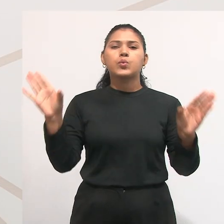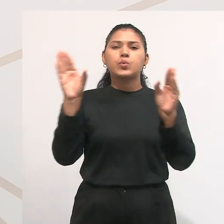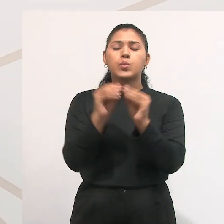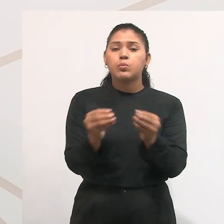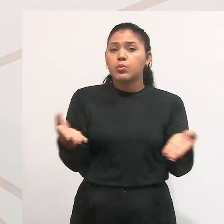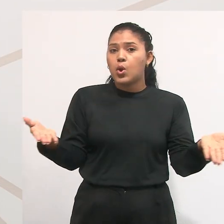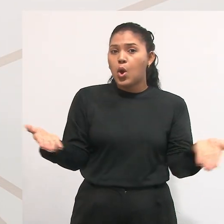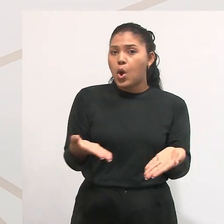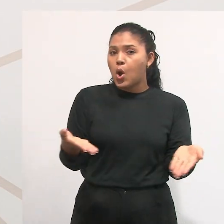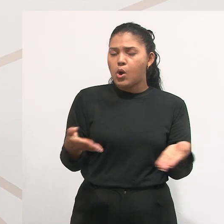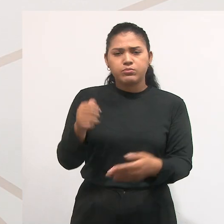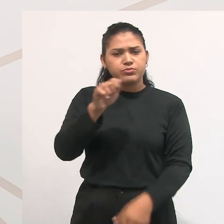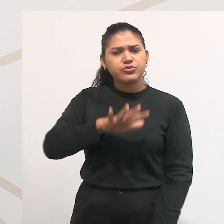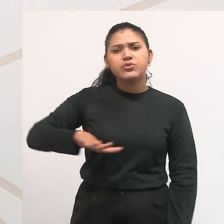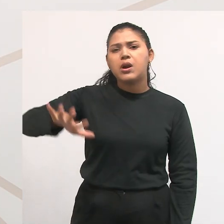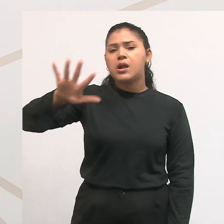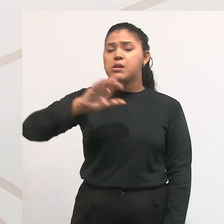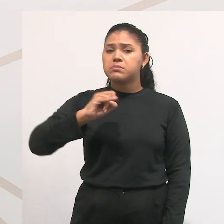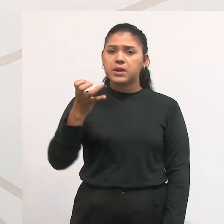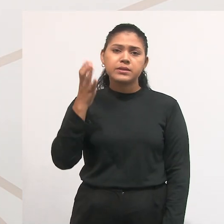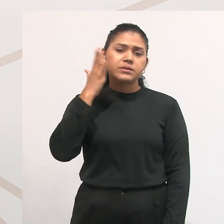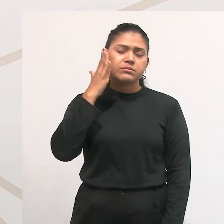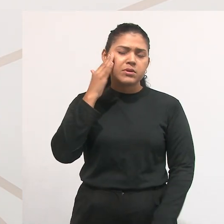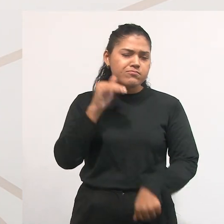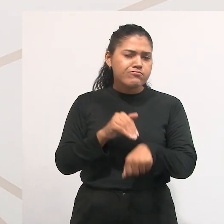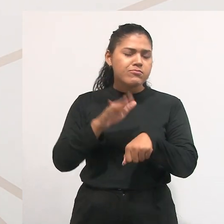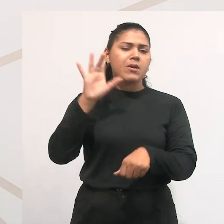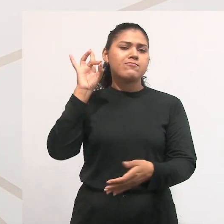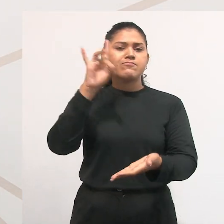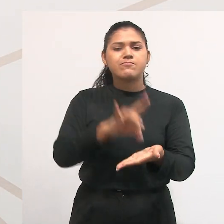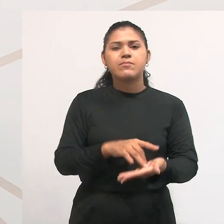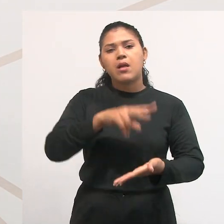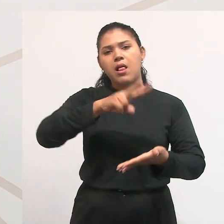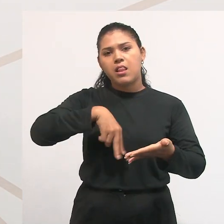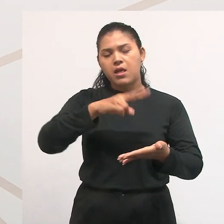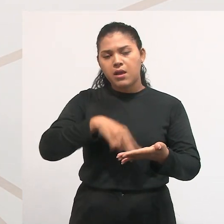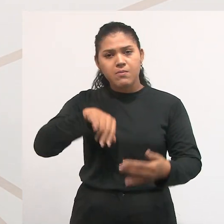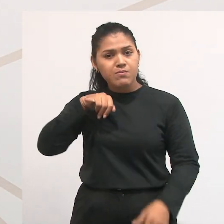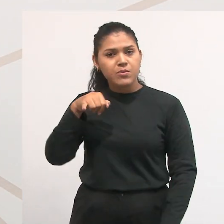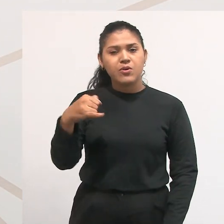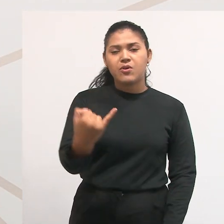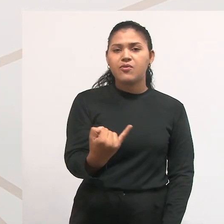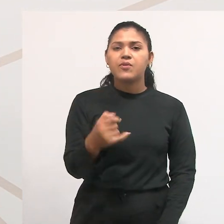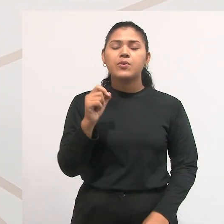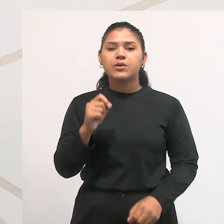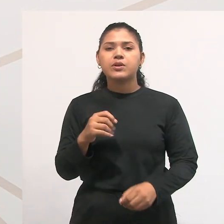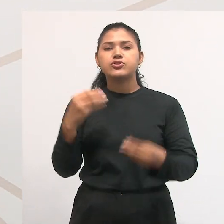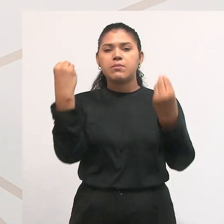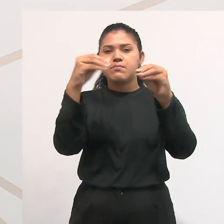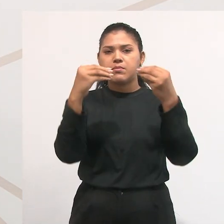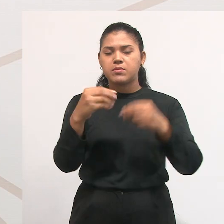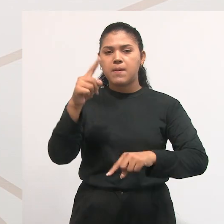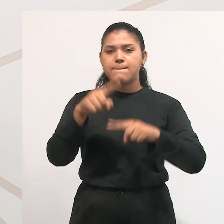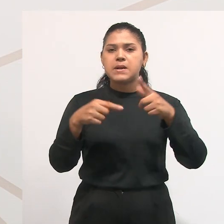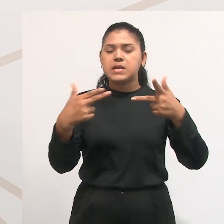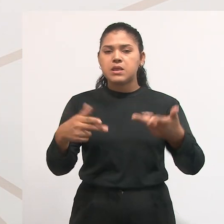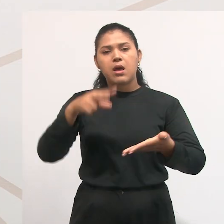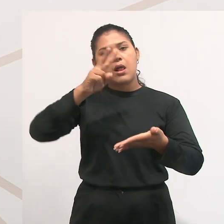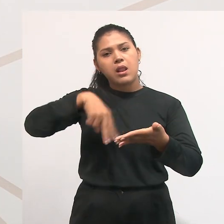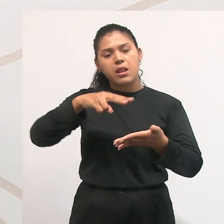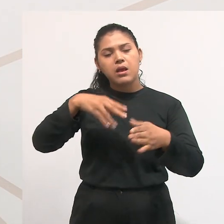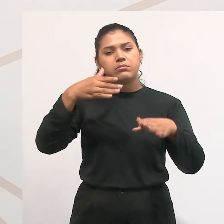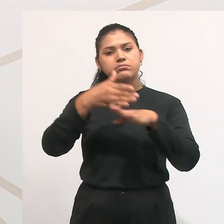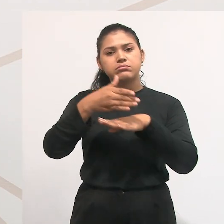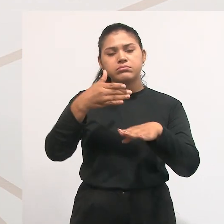são generalizações. Se você quiser saber de verdade, você tem que ler. Aproveite que estão indicados no ambiente virtual, acesse,